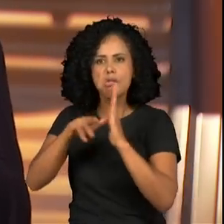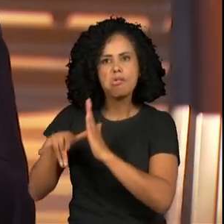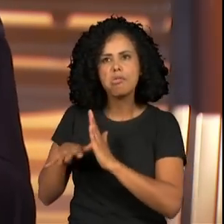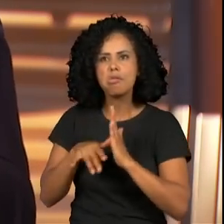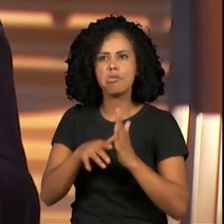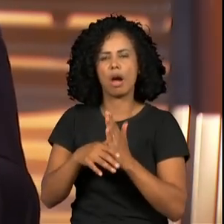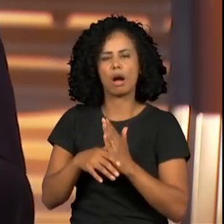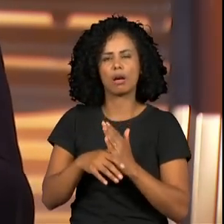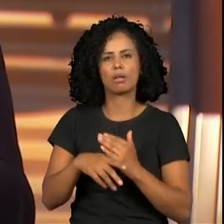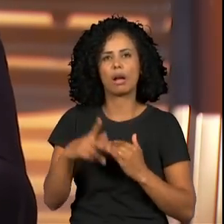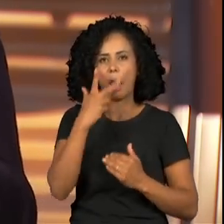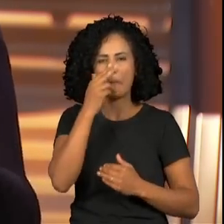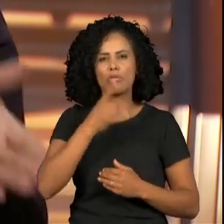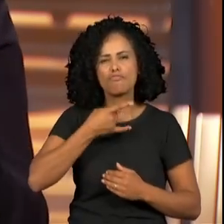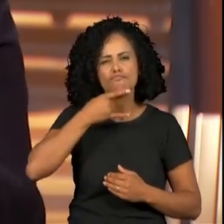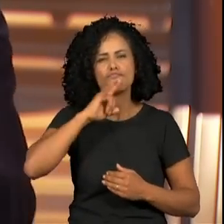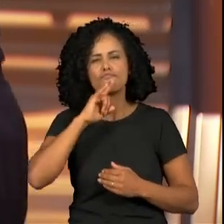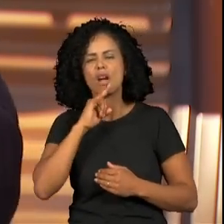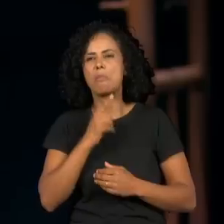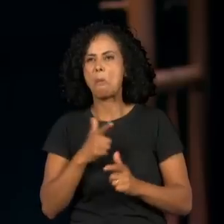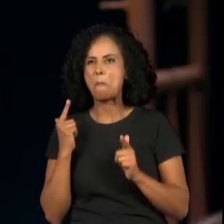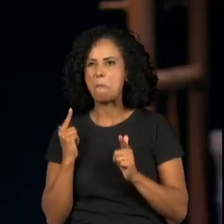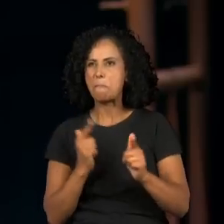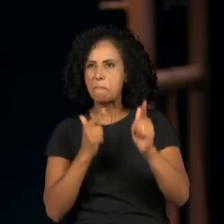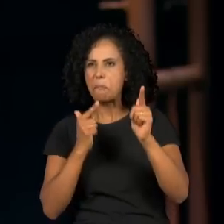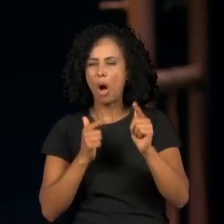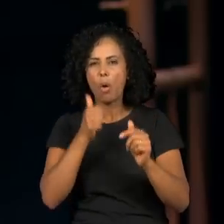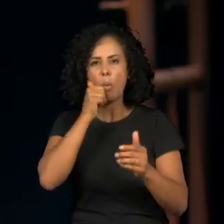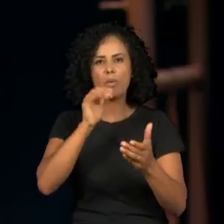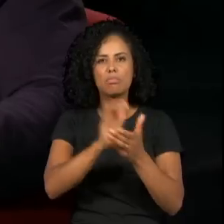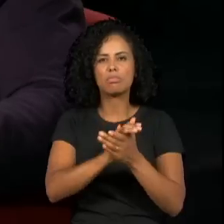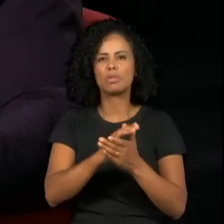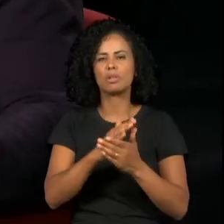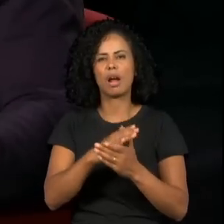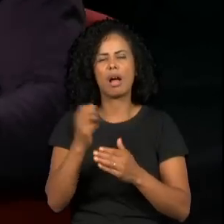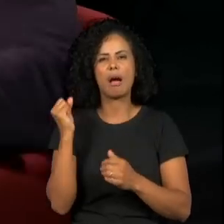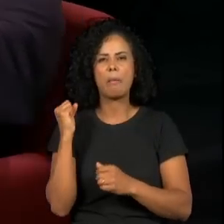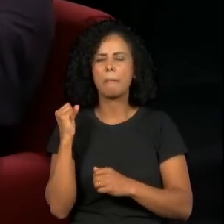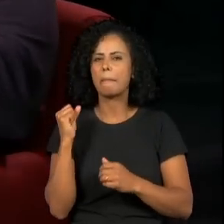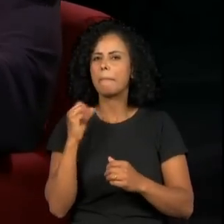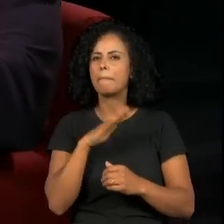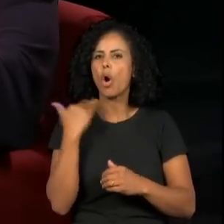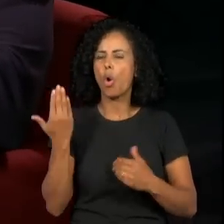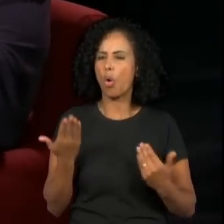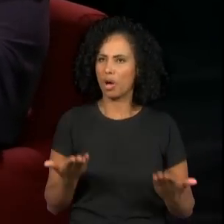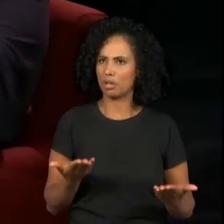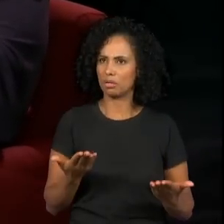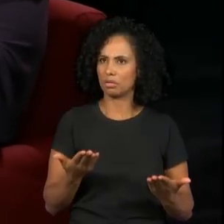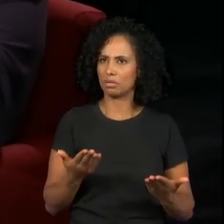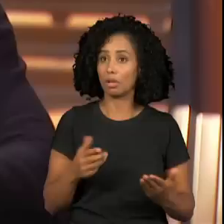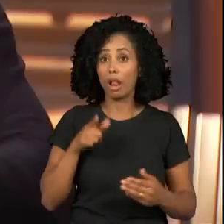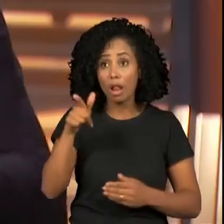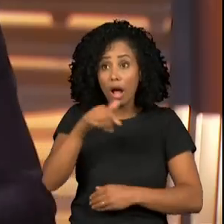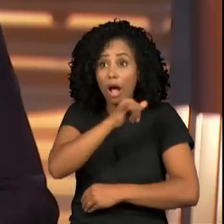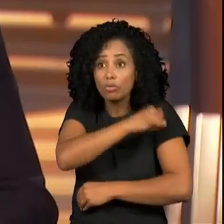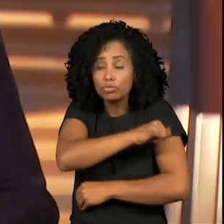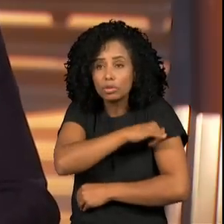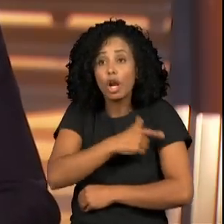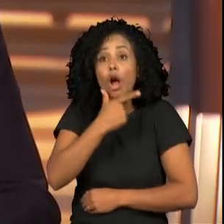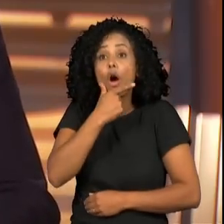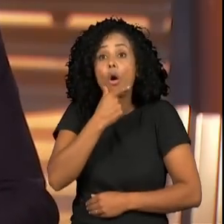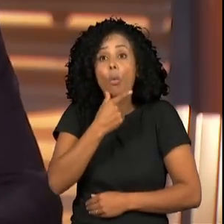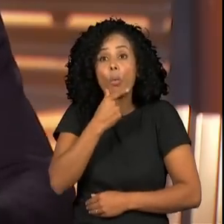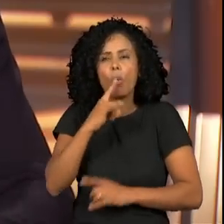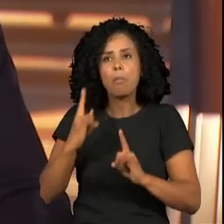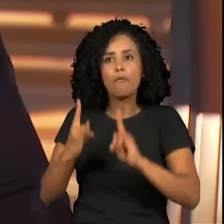mulher, ou a arma que é pega pelo filho, que mata a família. O negão que estava chegando em casa foi pegar a chave lá em Niterói, na porta do